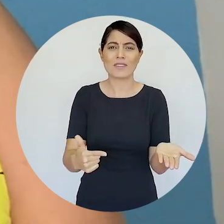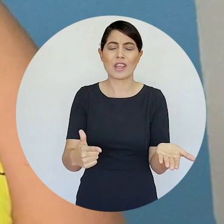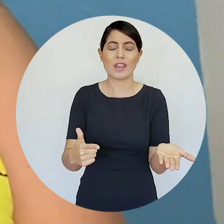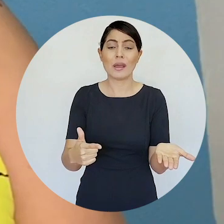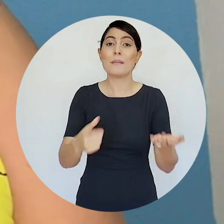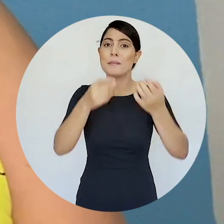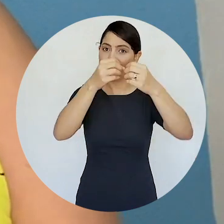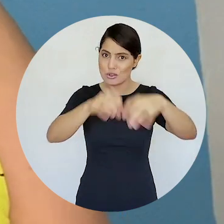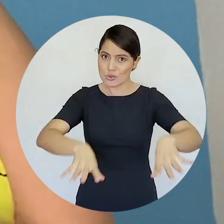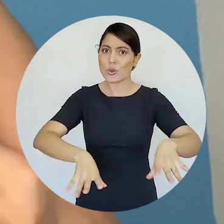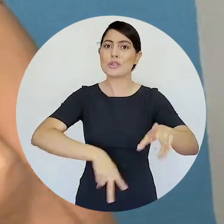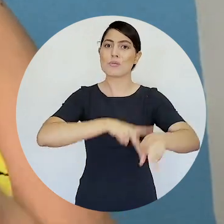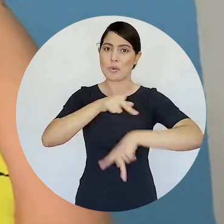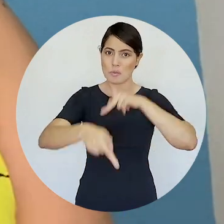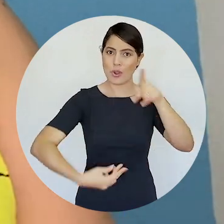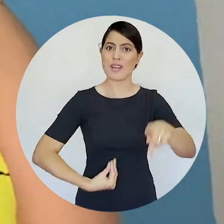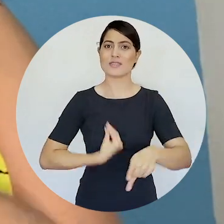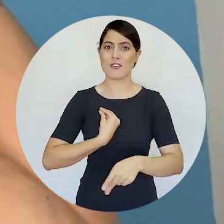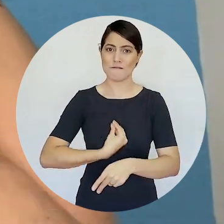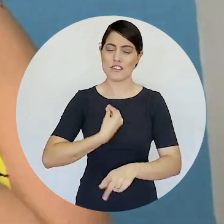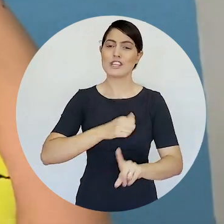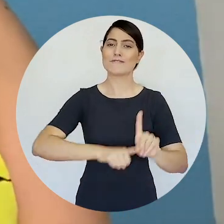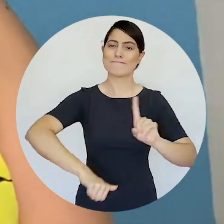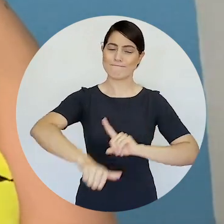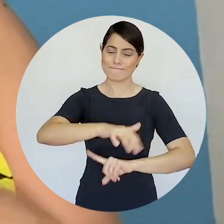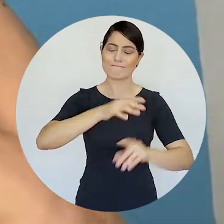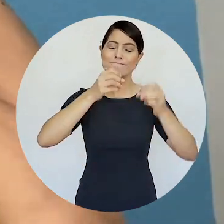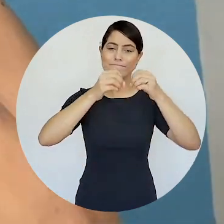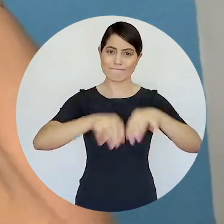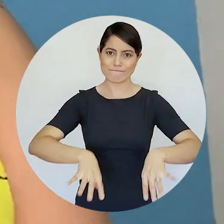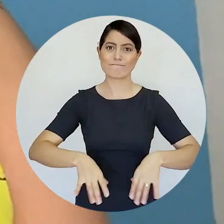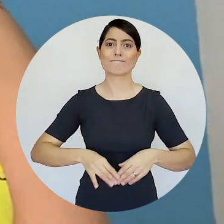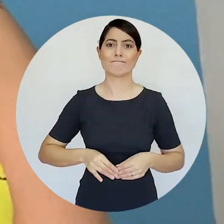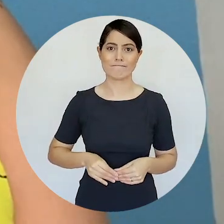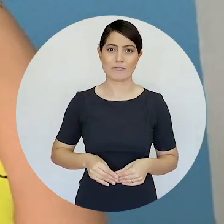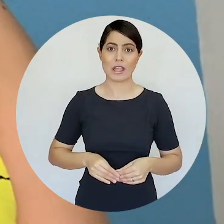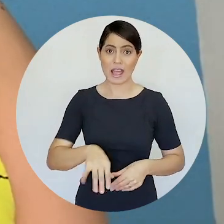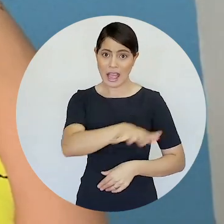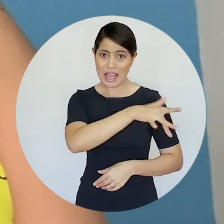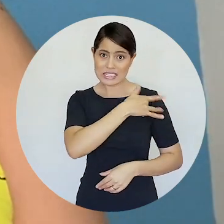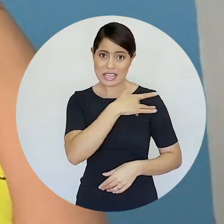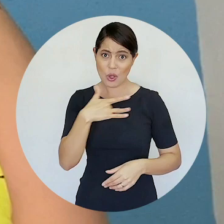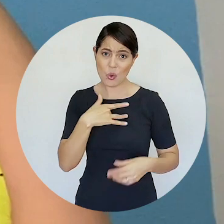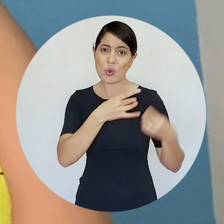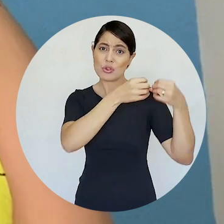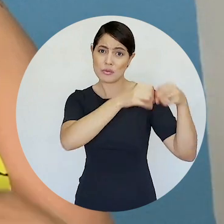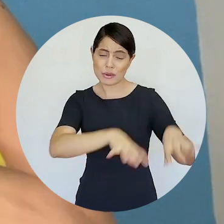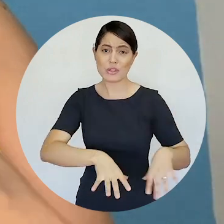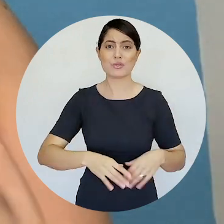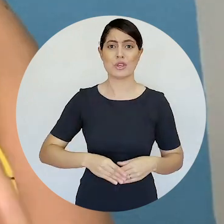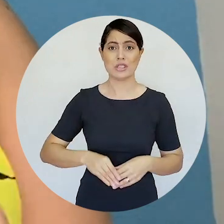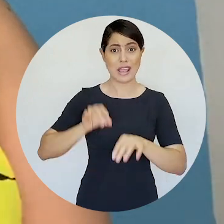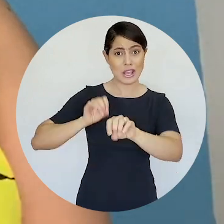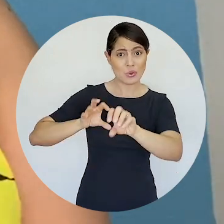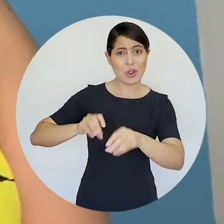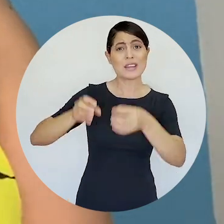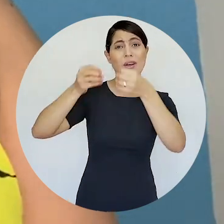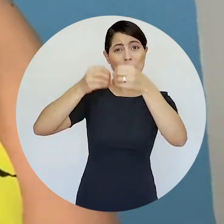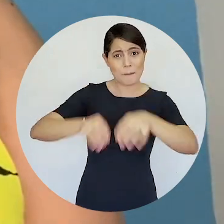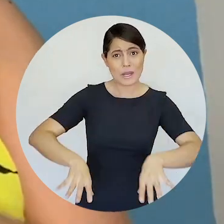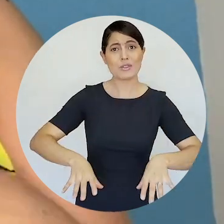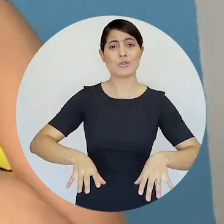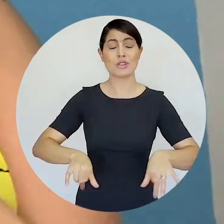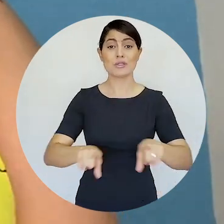a preservação do meio ambiente só nos traz prejuízos à vida em sociedade. Prejuízos à